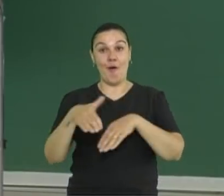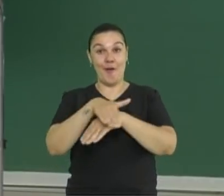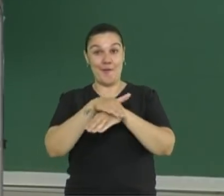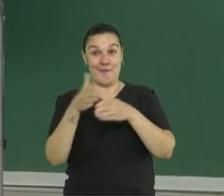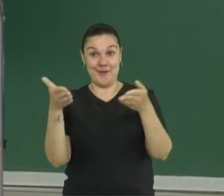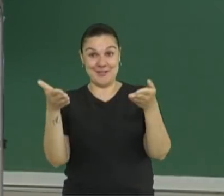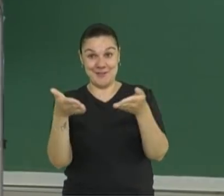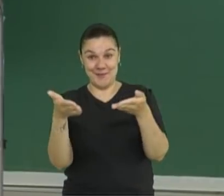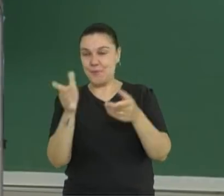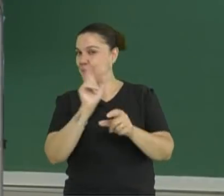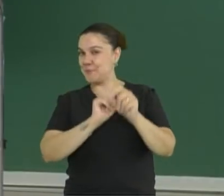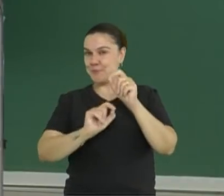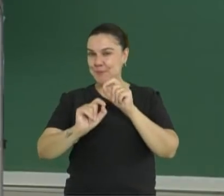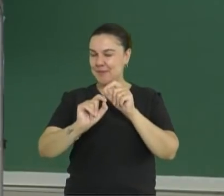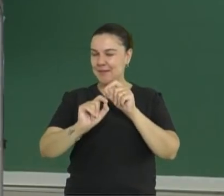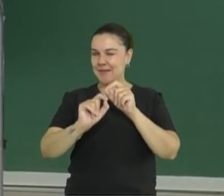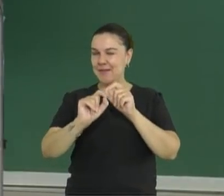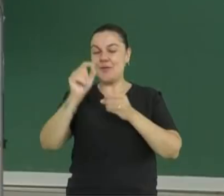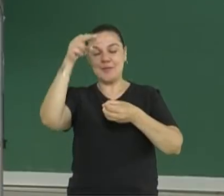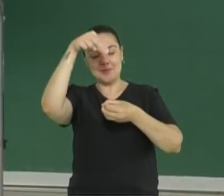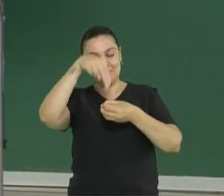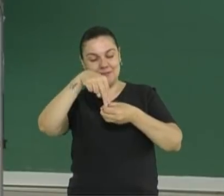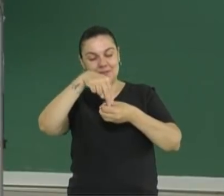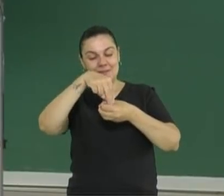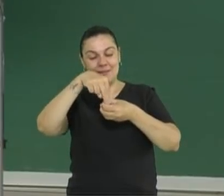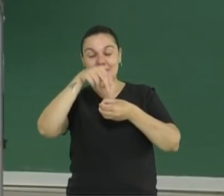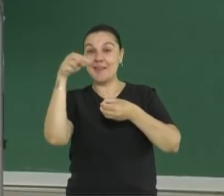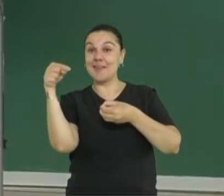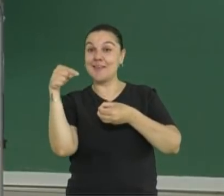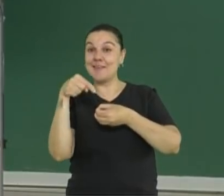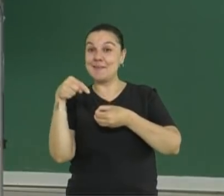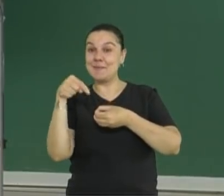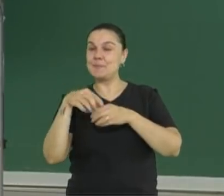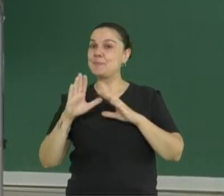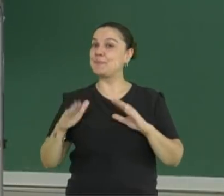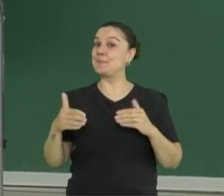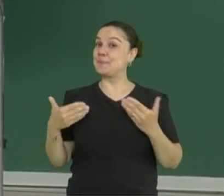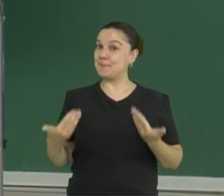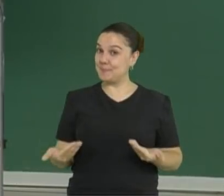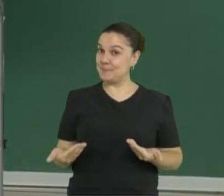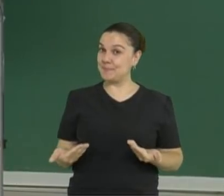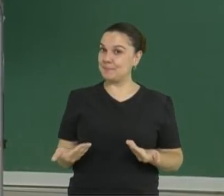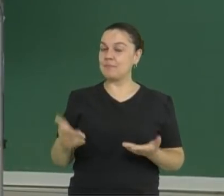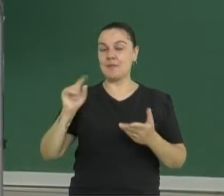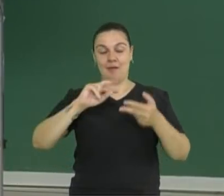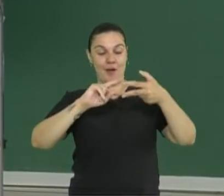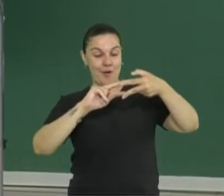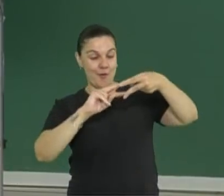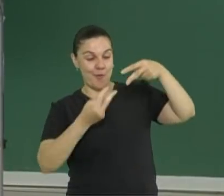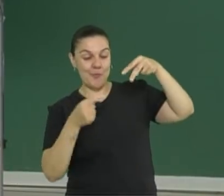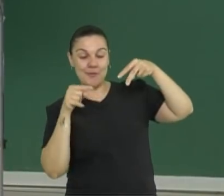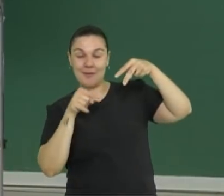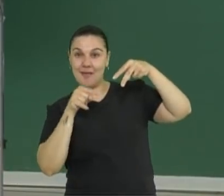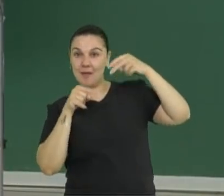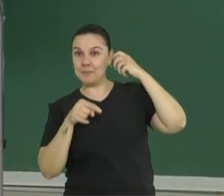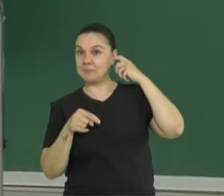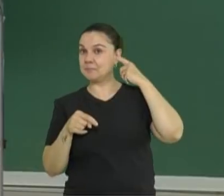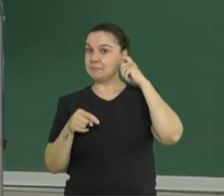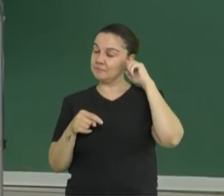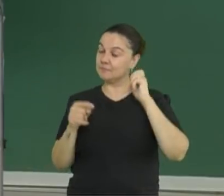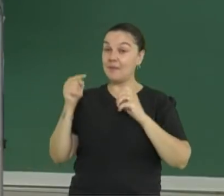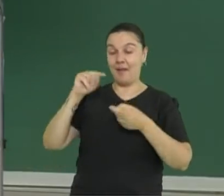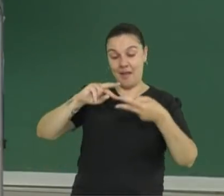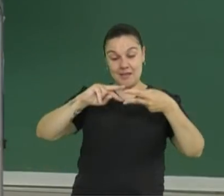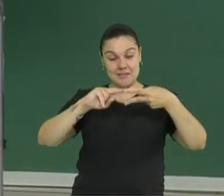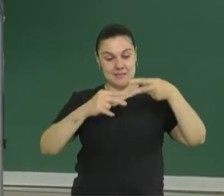nossa conversa de hoje é o que tem no interior do núcleo. O material genético. E é esse material genético que